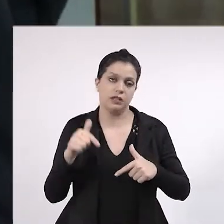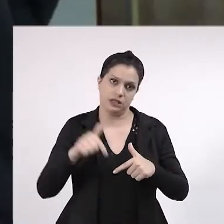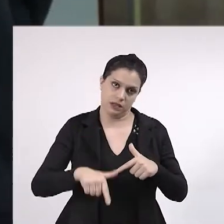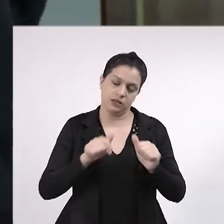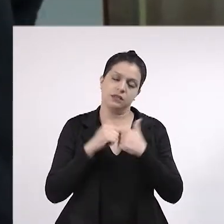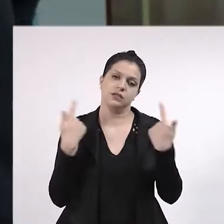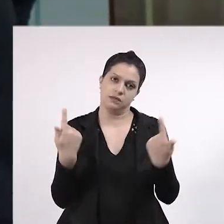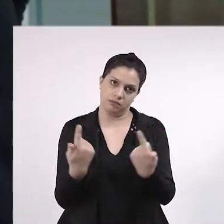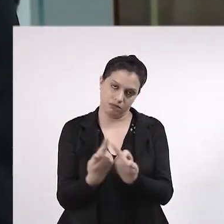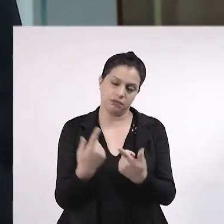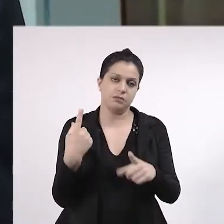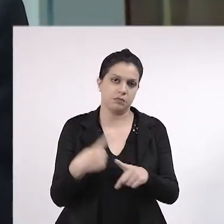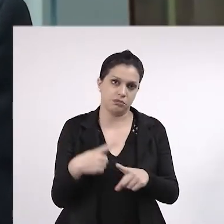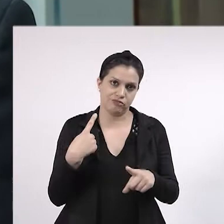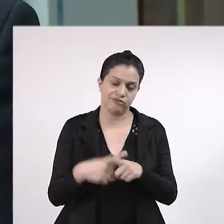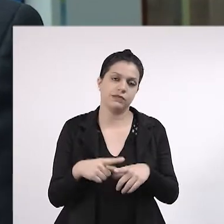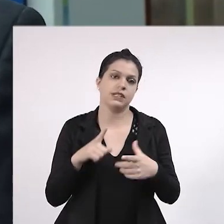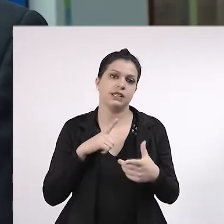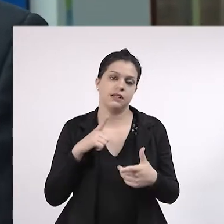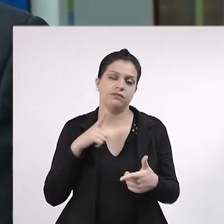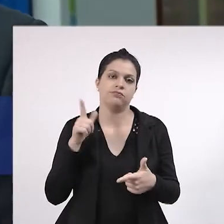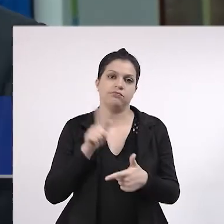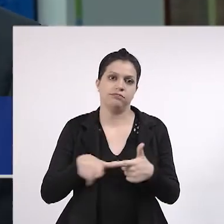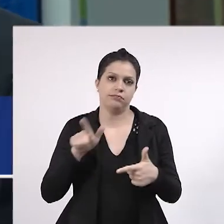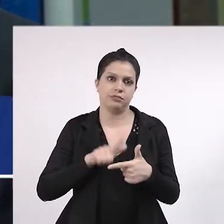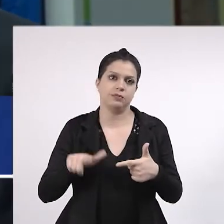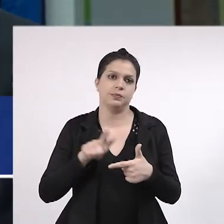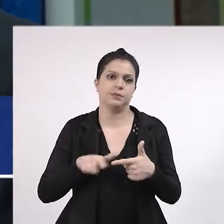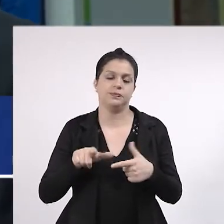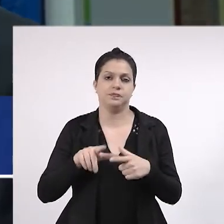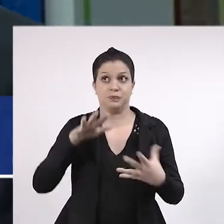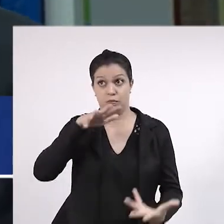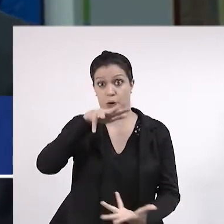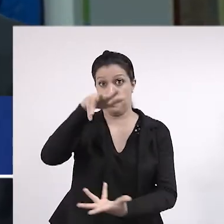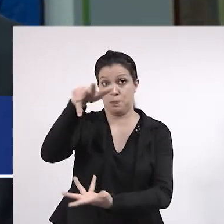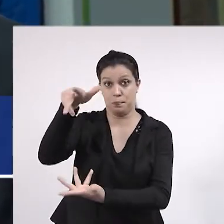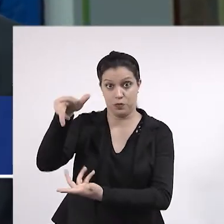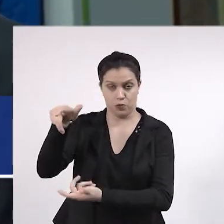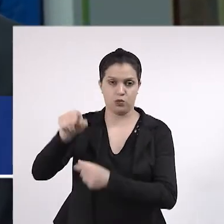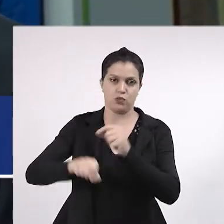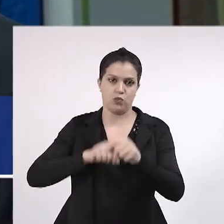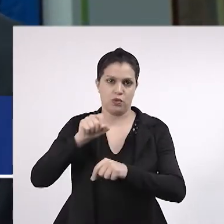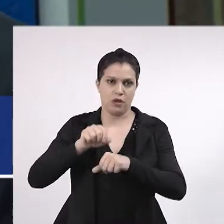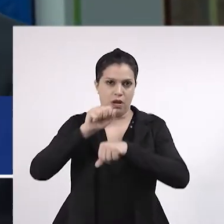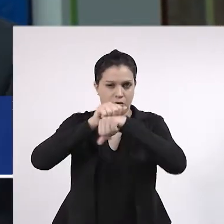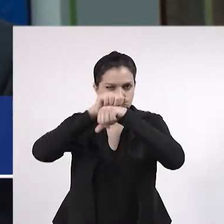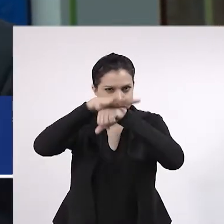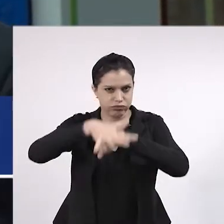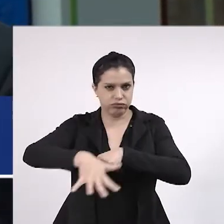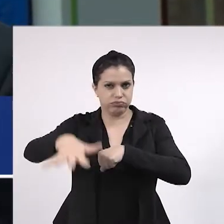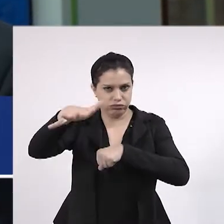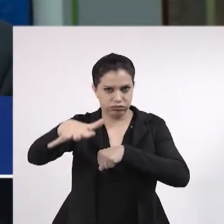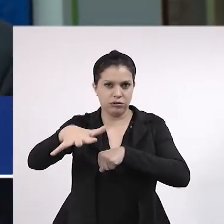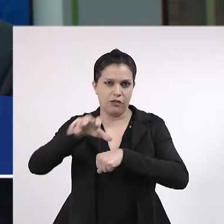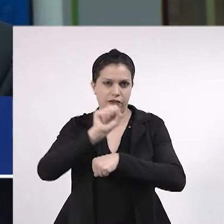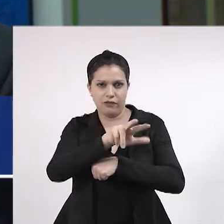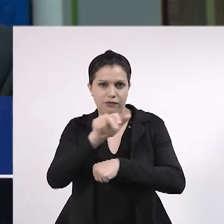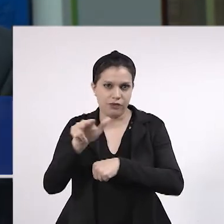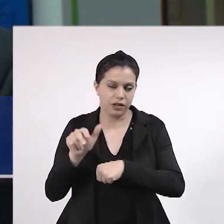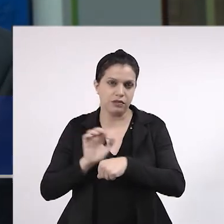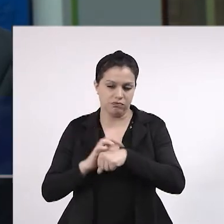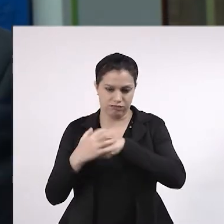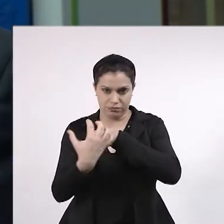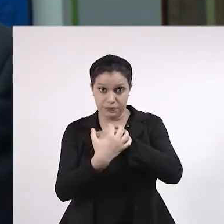dias os trabalhos da Assembleia Legislativa, dado a essa crise mundial, essa pandemia